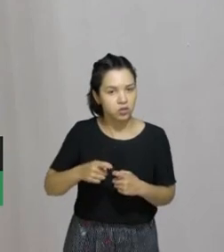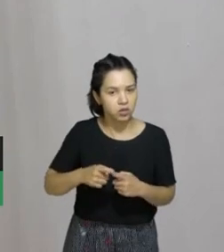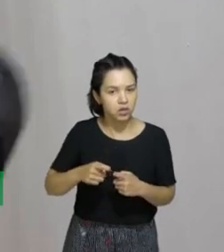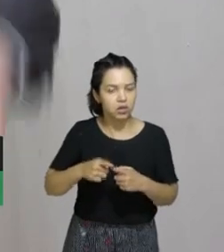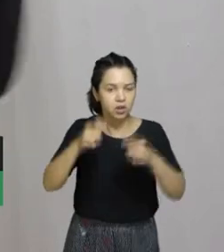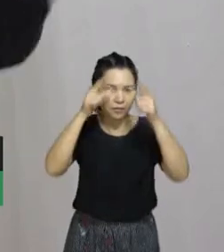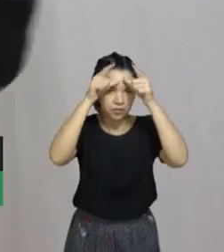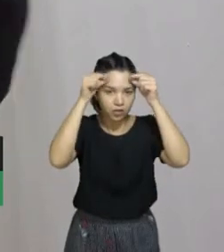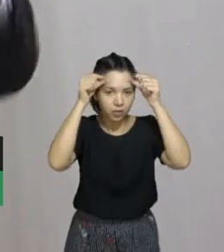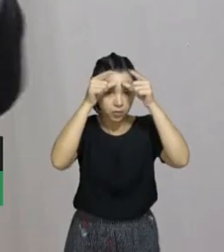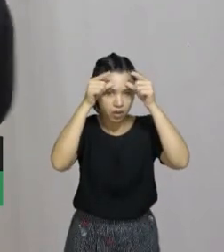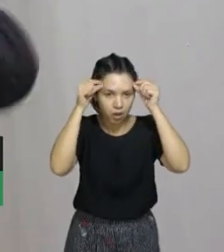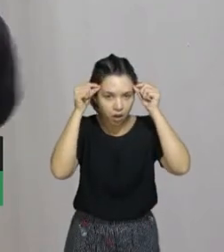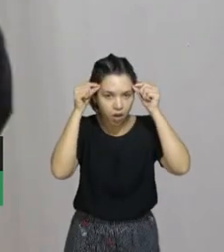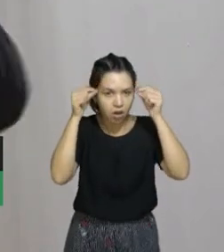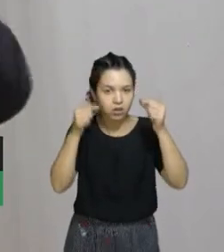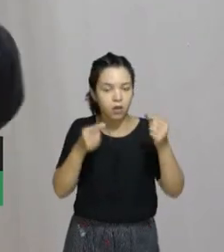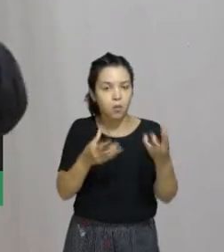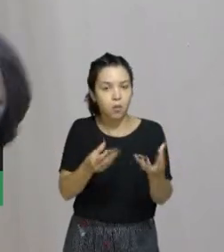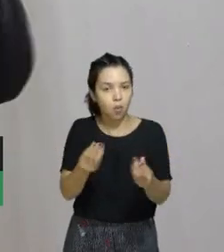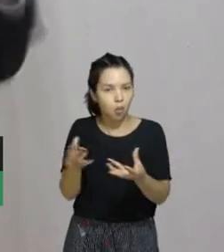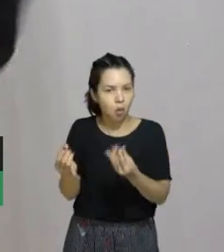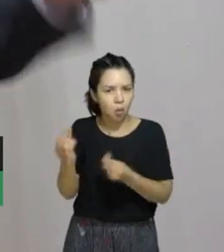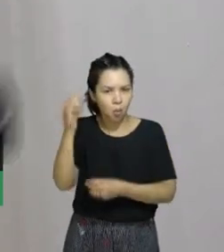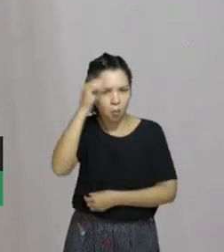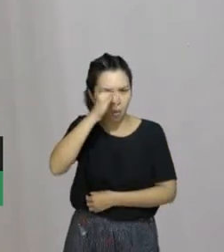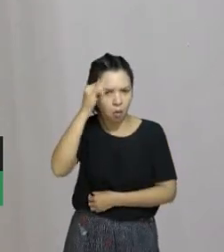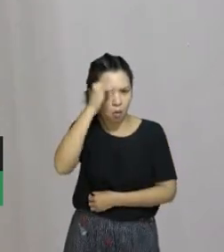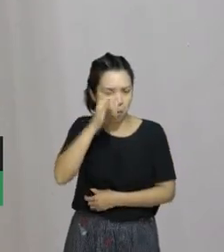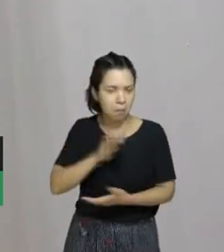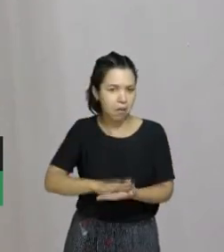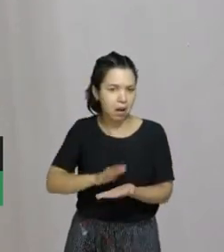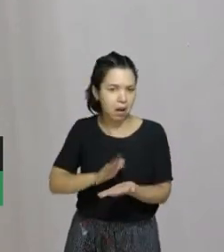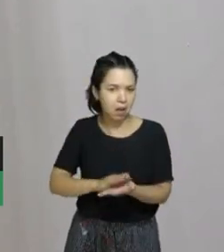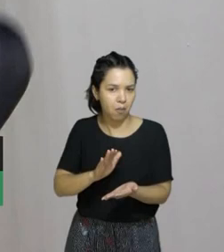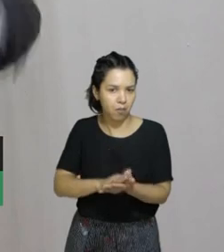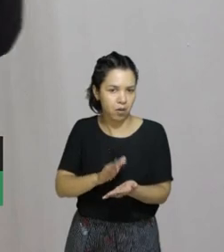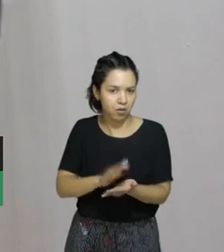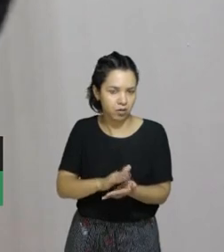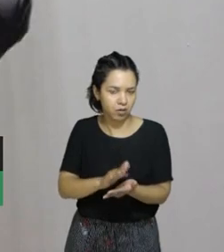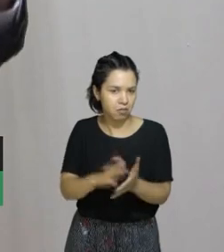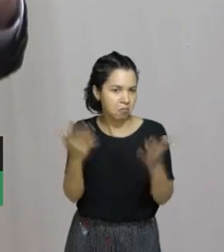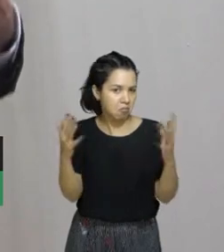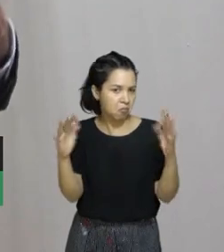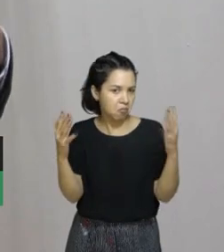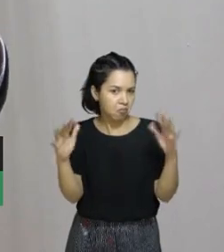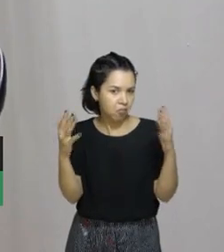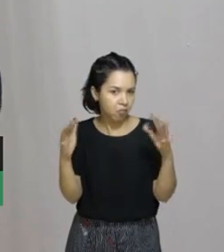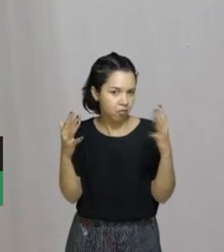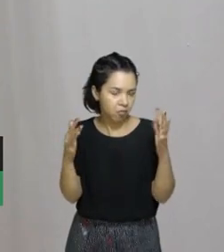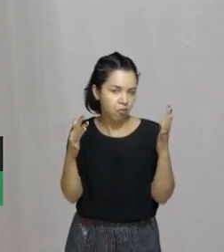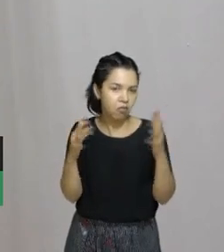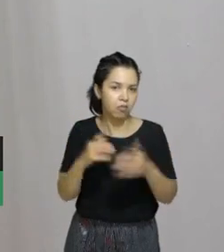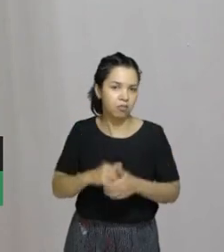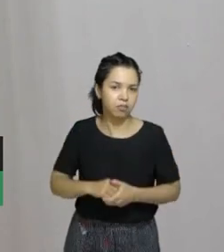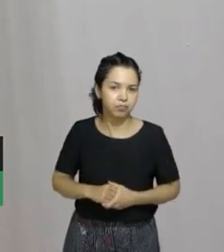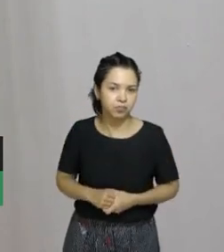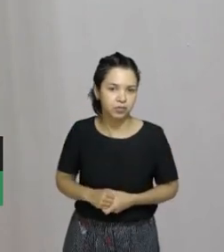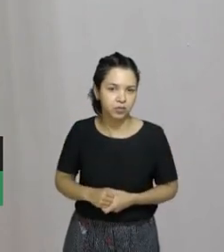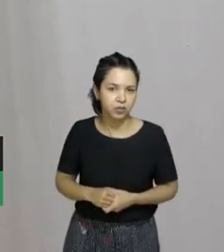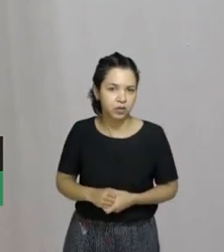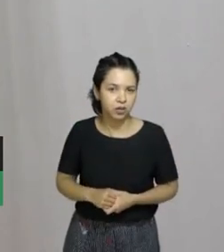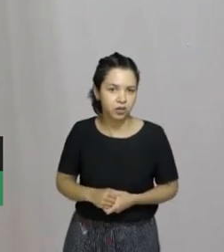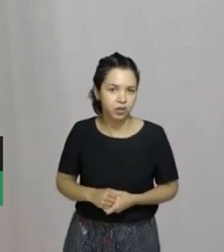enfermagem, muitos idiotas ainda batendo palmas, achando que estavam num lugar de